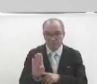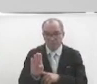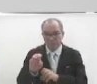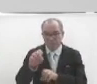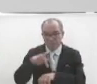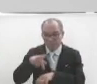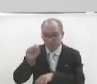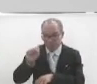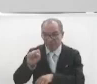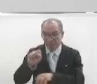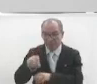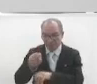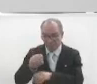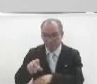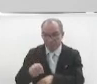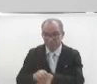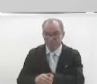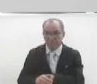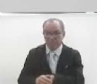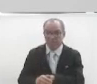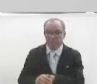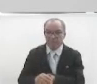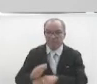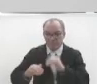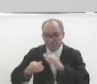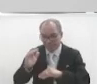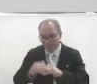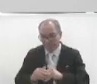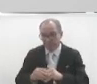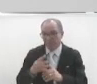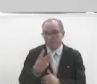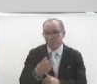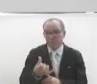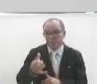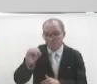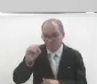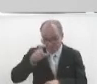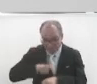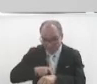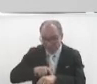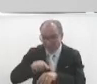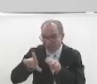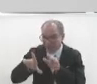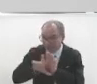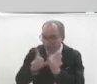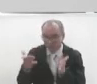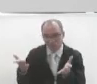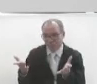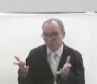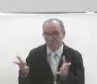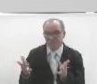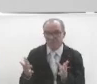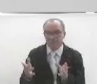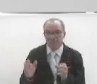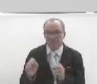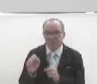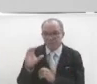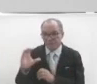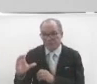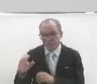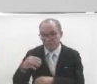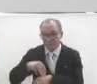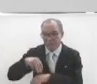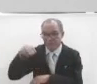especialização na área de educação ou atuação com no mínimo 360 horas Lato Sensu classes e